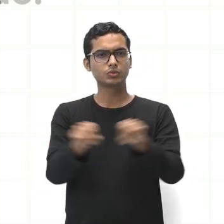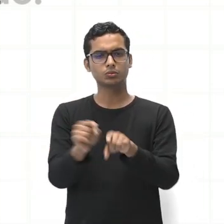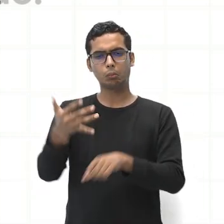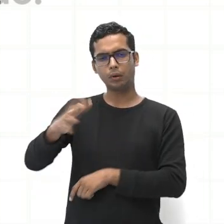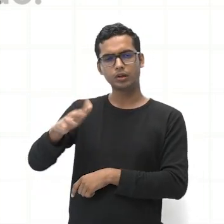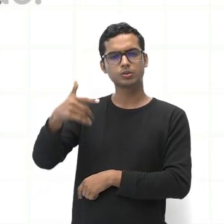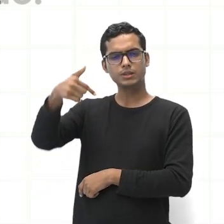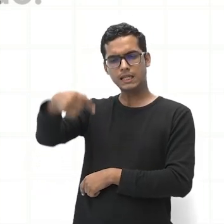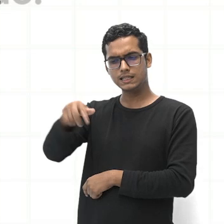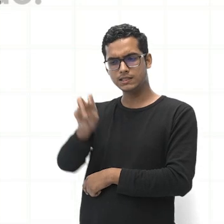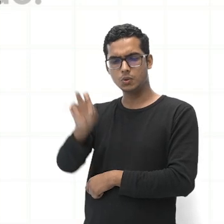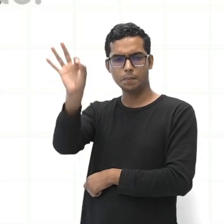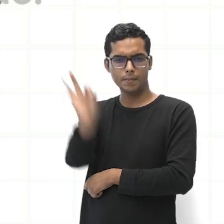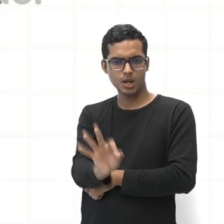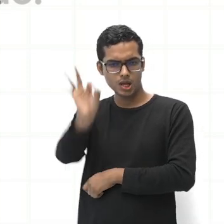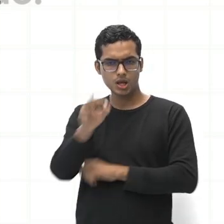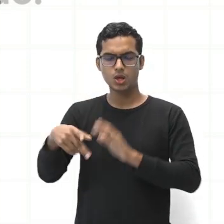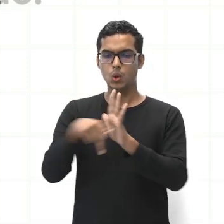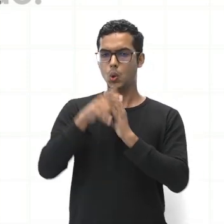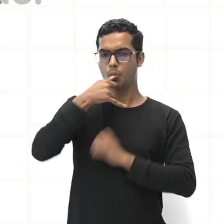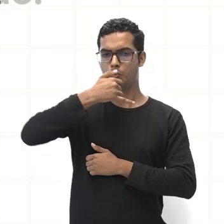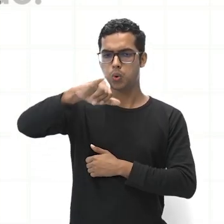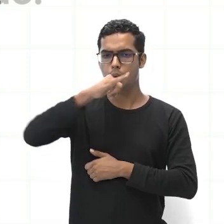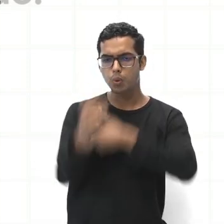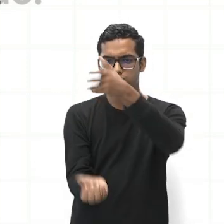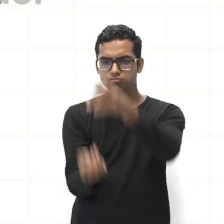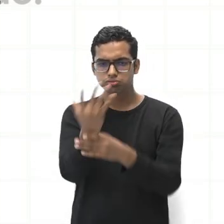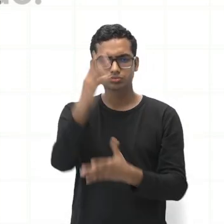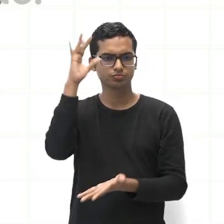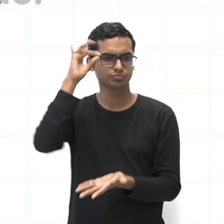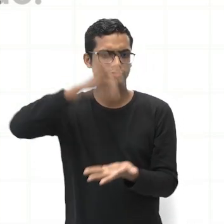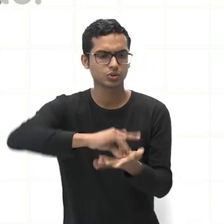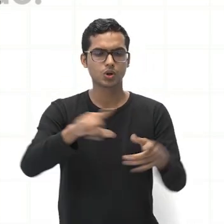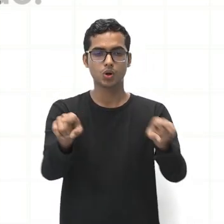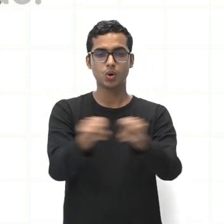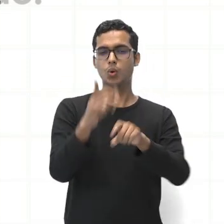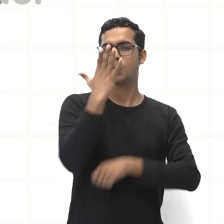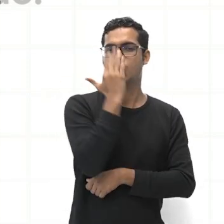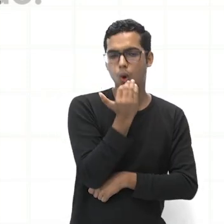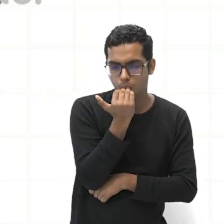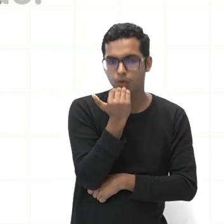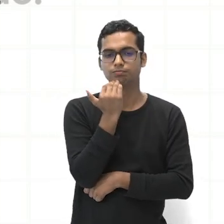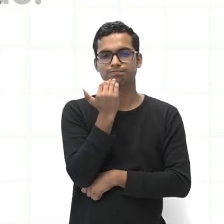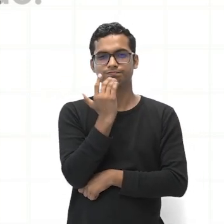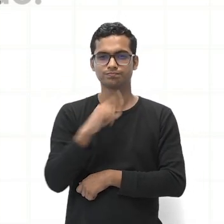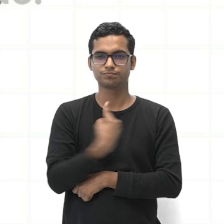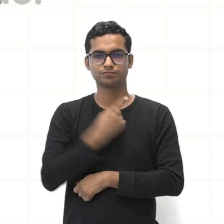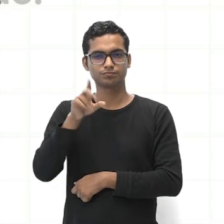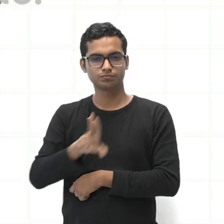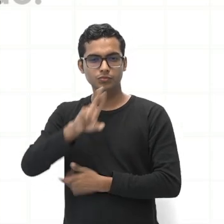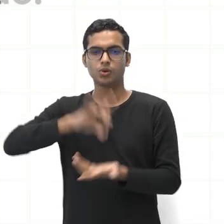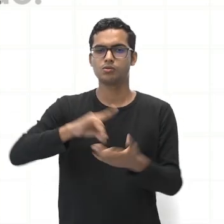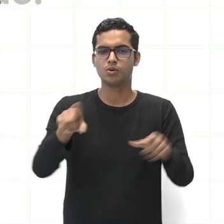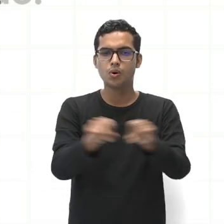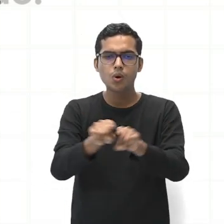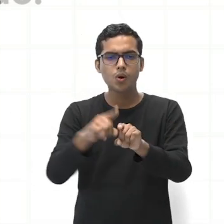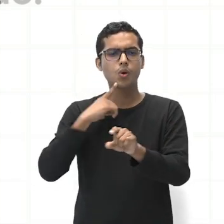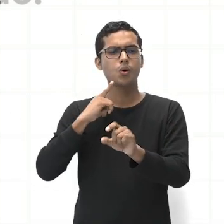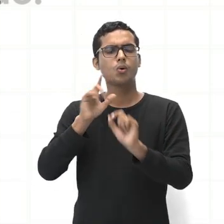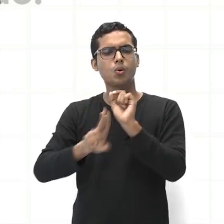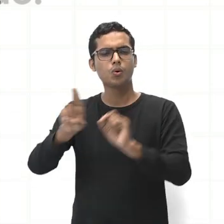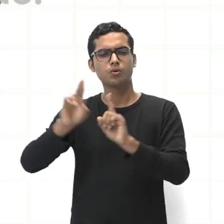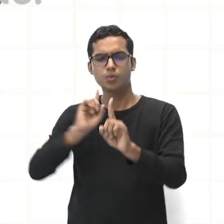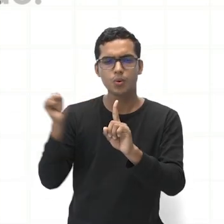de 75% da energia produzida a partir da nossa alimentação